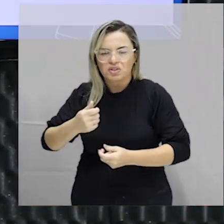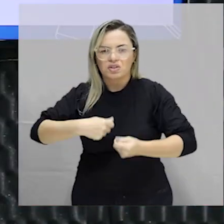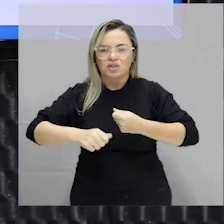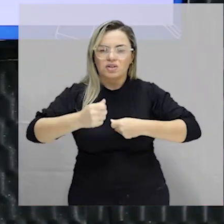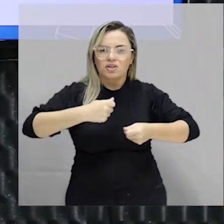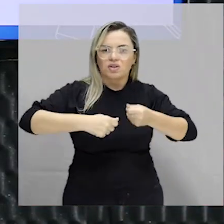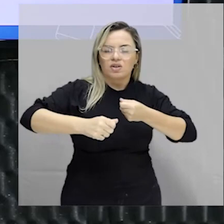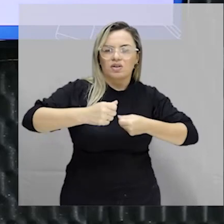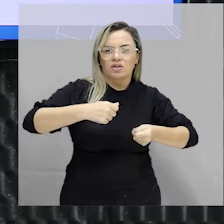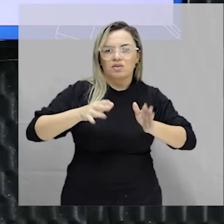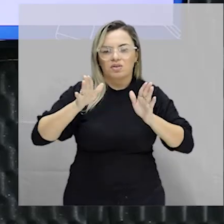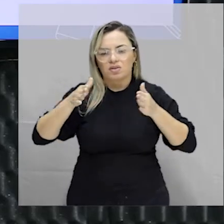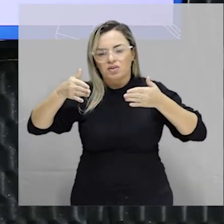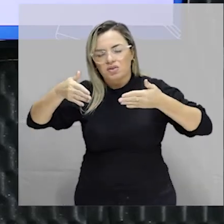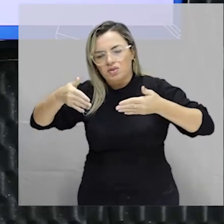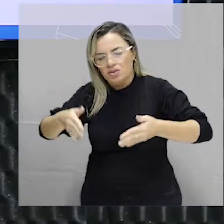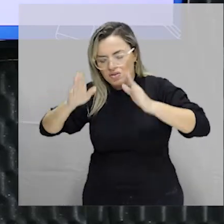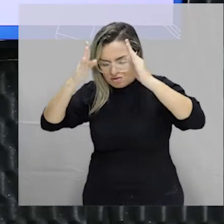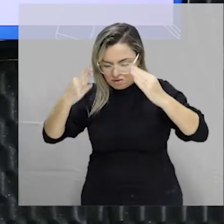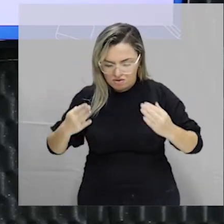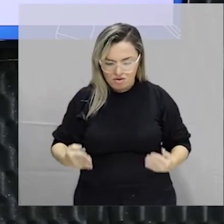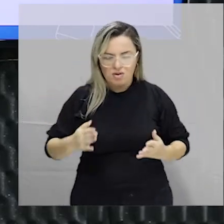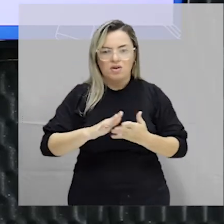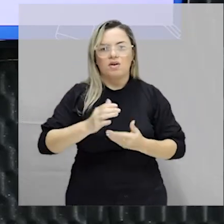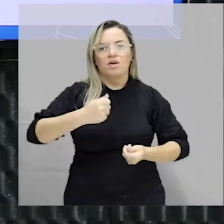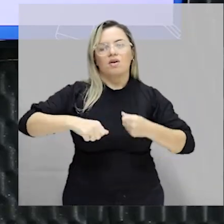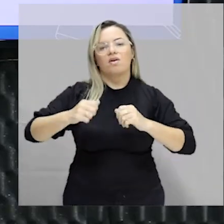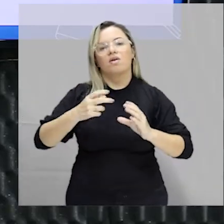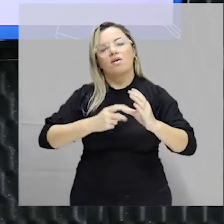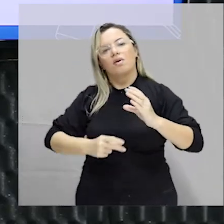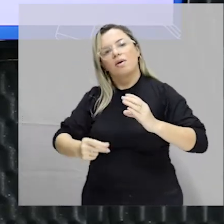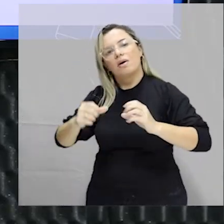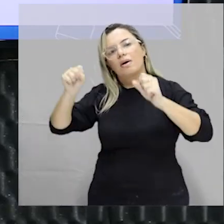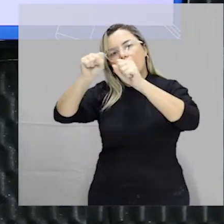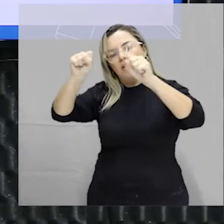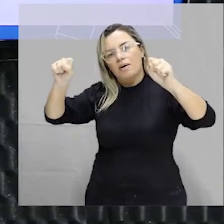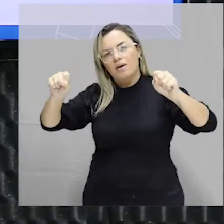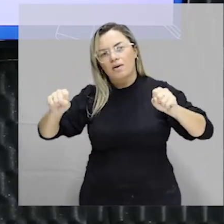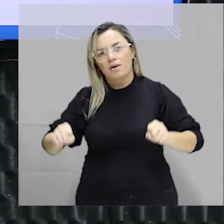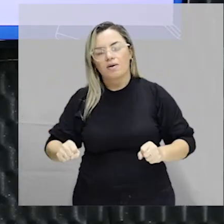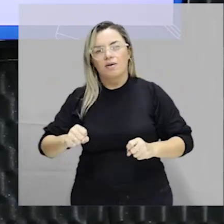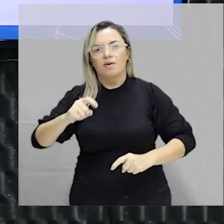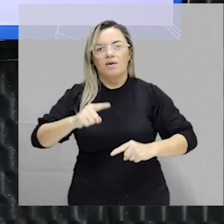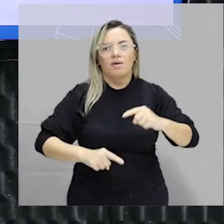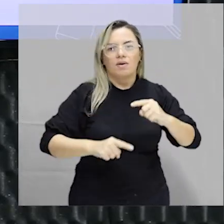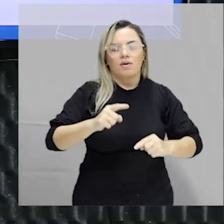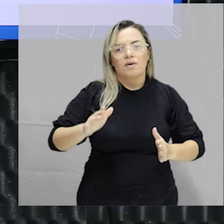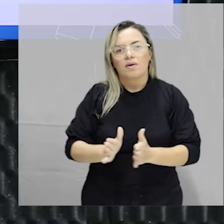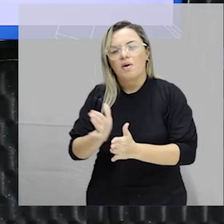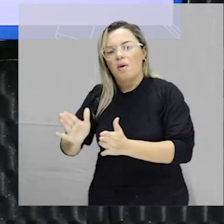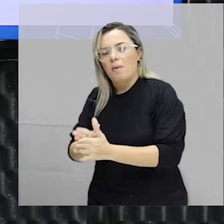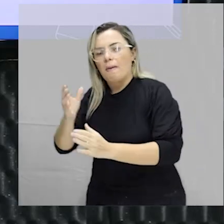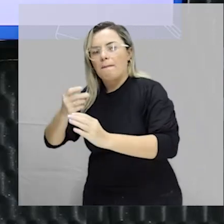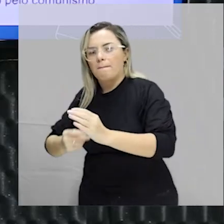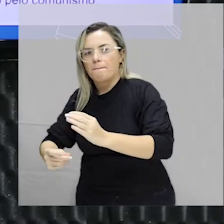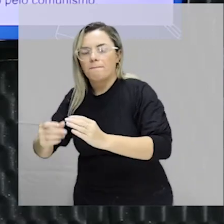mesmo a essa análise mais dedicada à economia capitalista, ao sistema de produção, ao modo de produção